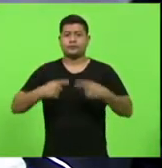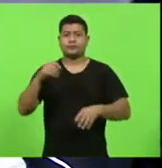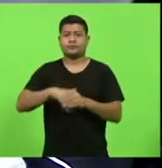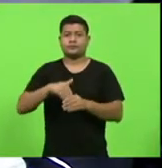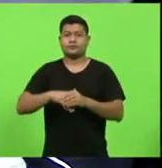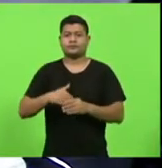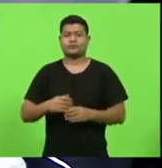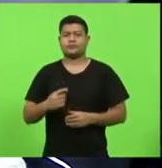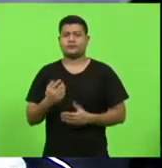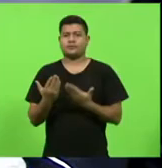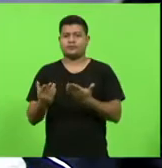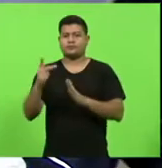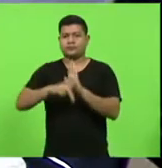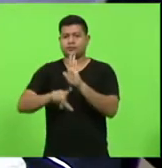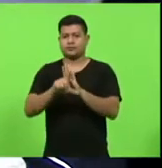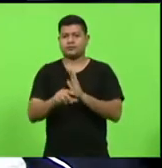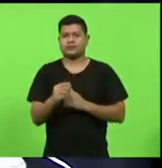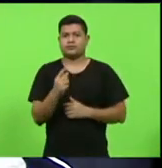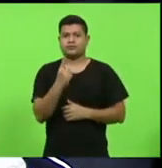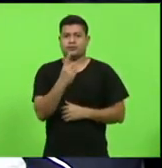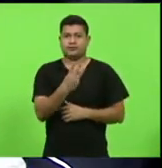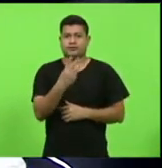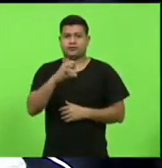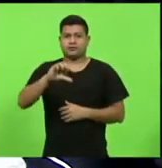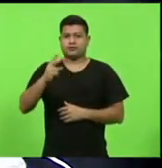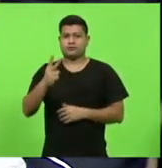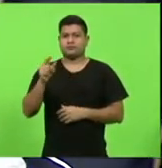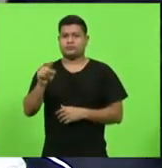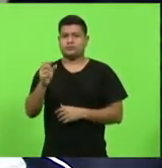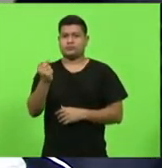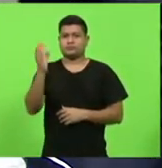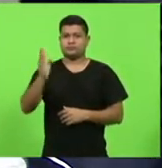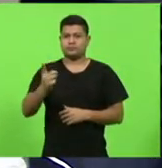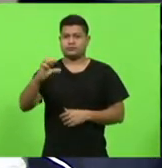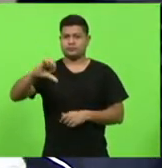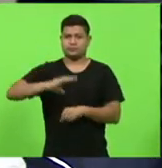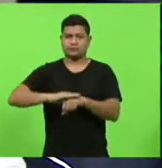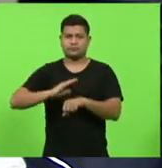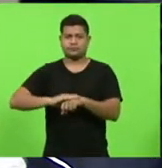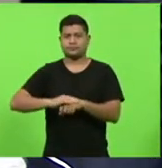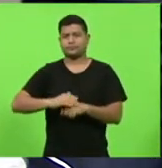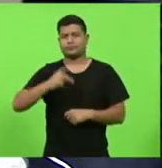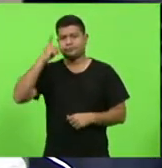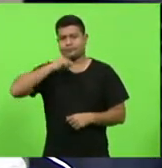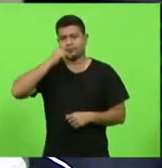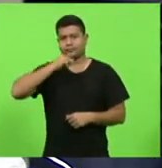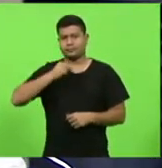turno único do projeto de lei 392.8 de 2019. Autor, deputado Kennedy Nunes,